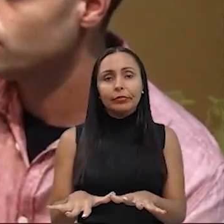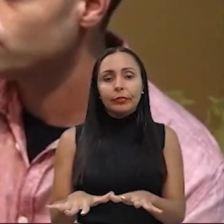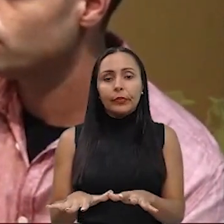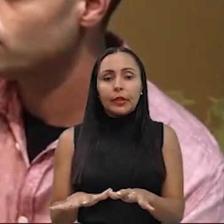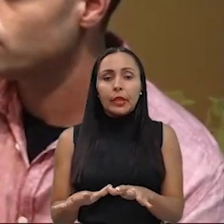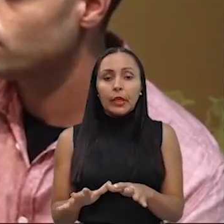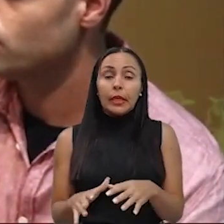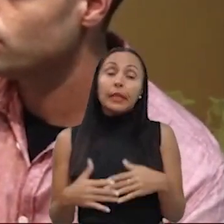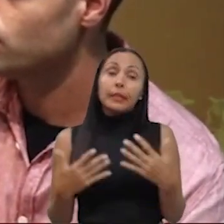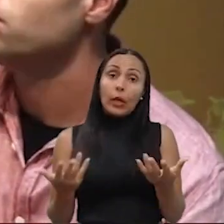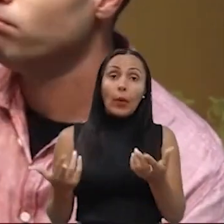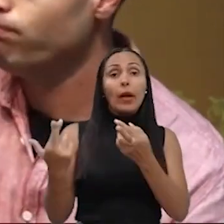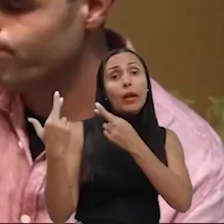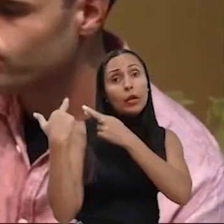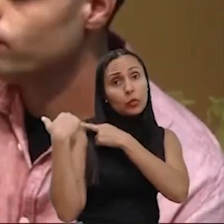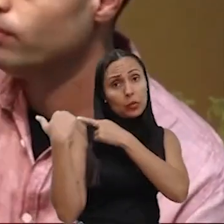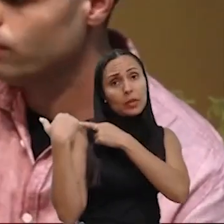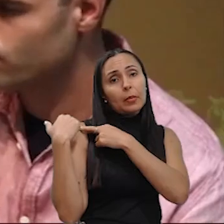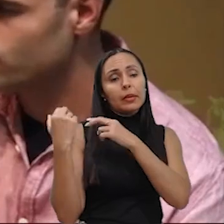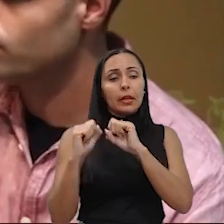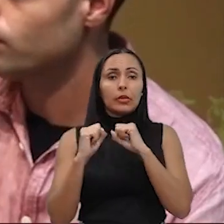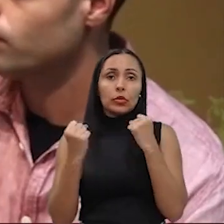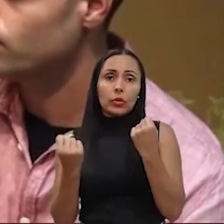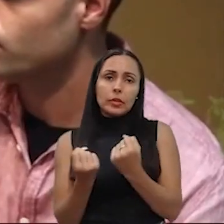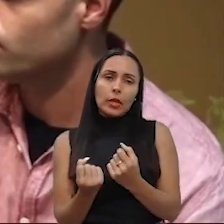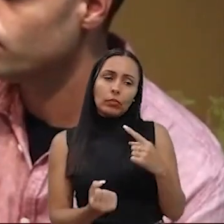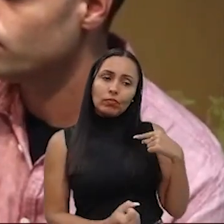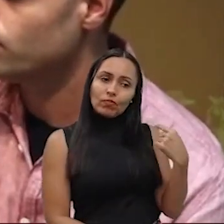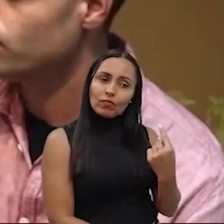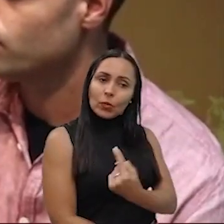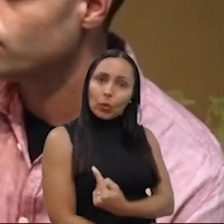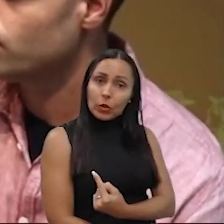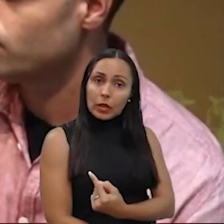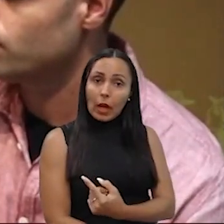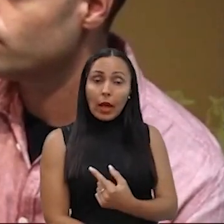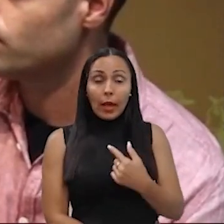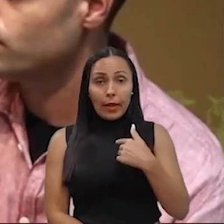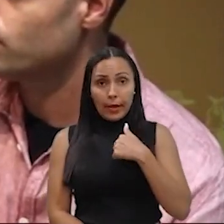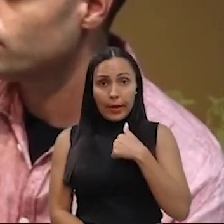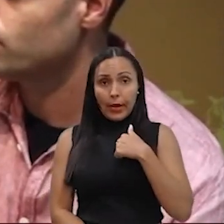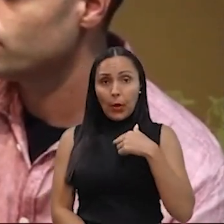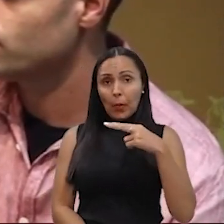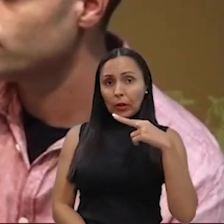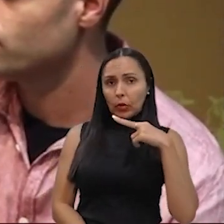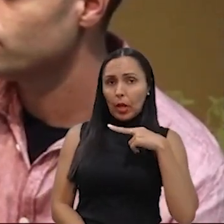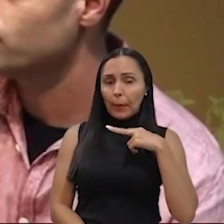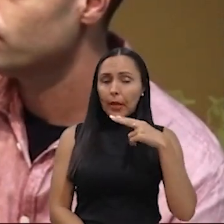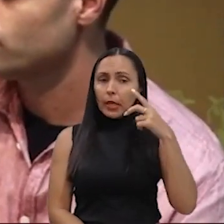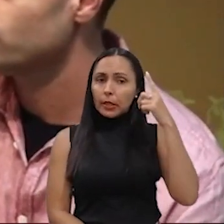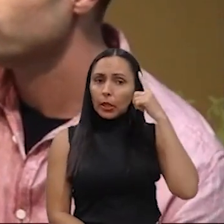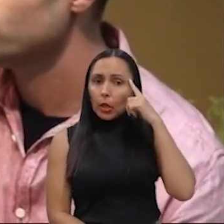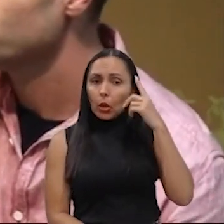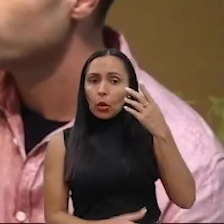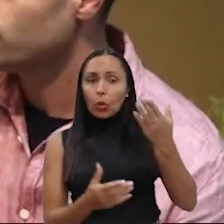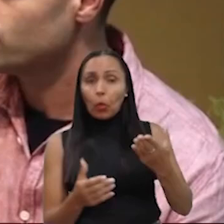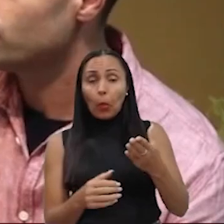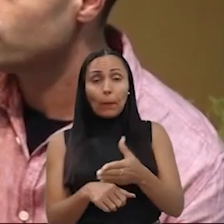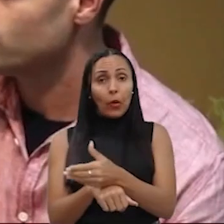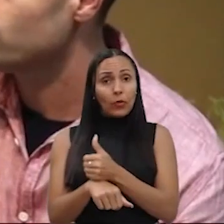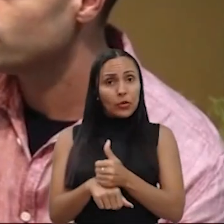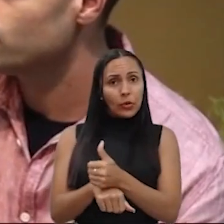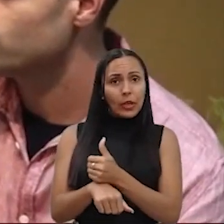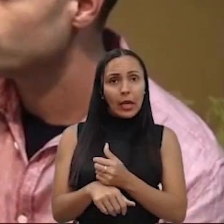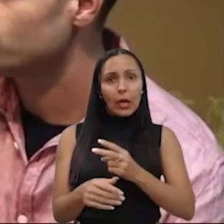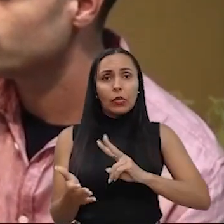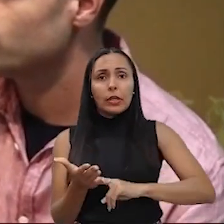uma responsabilidade social nossa, né? E eu, particularmente, como militante, além de profissional, além de intérprete de